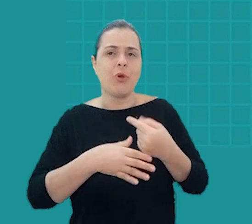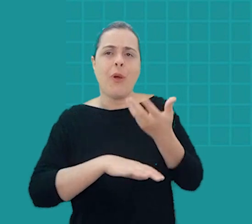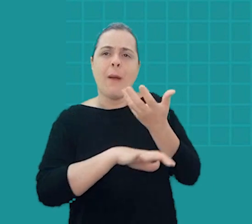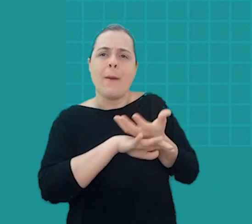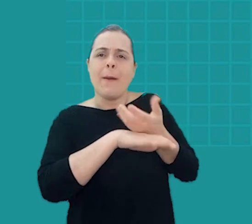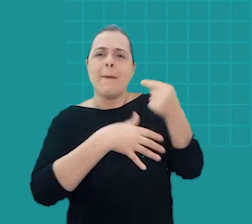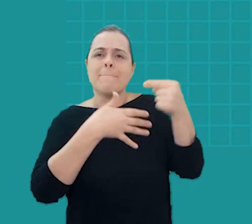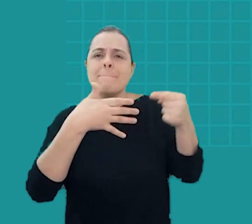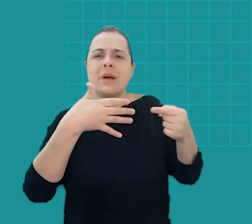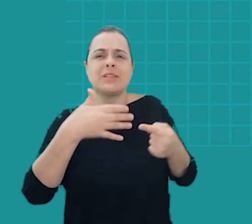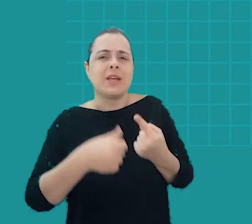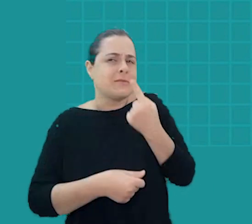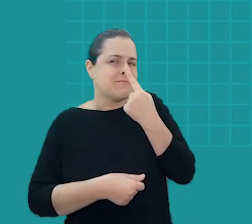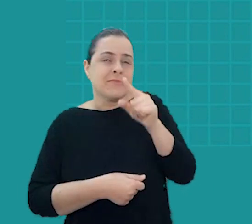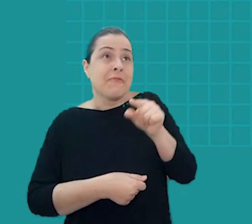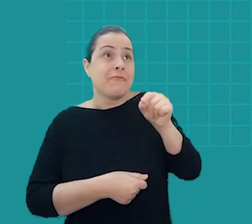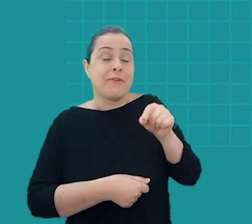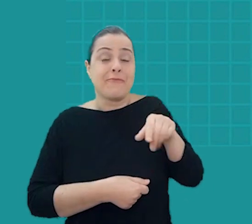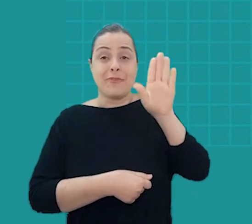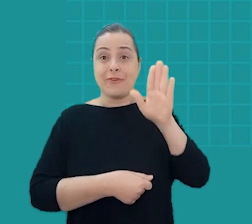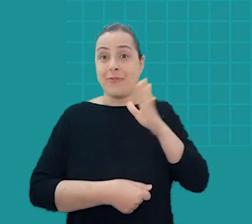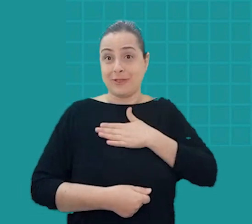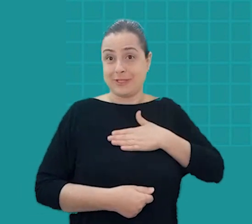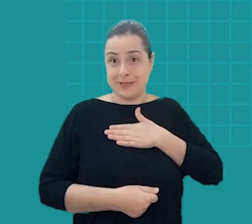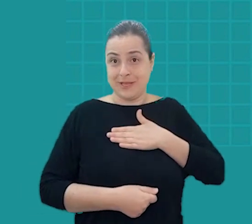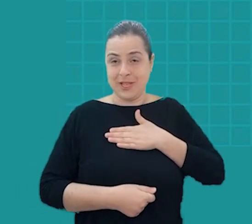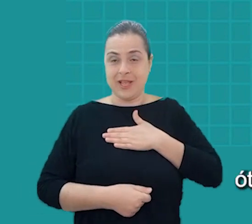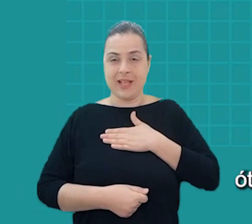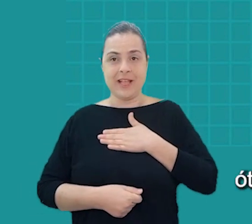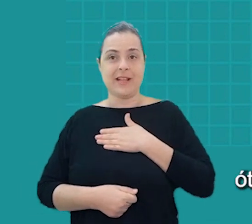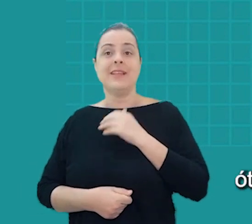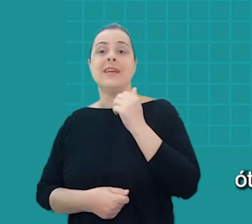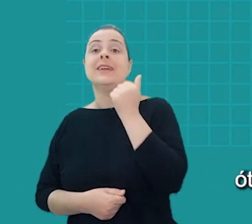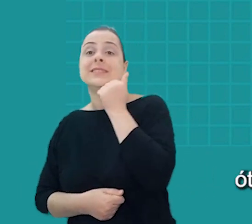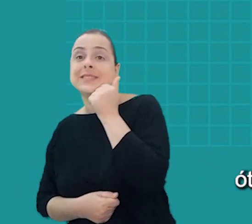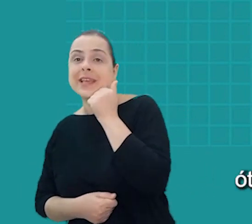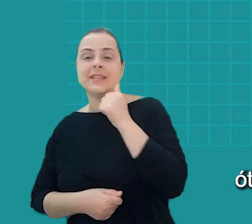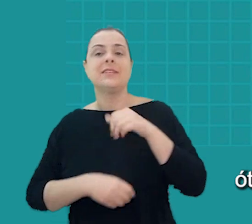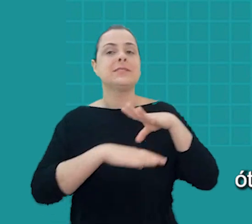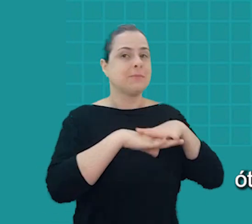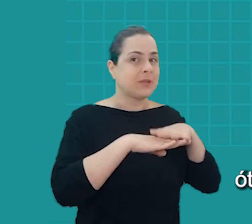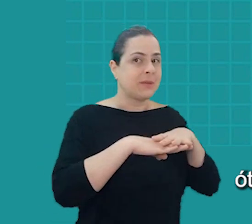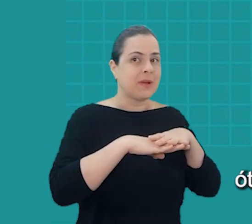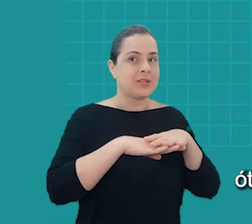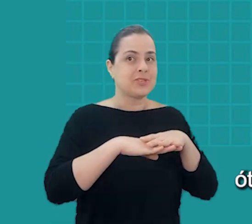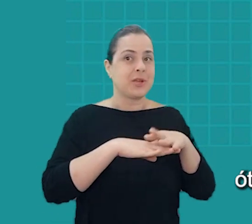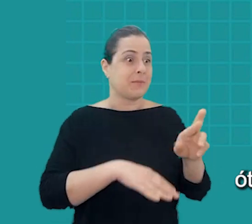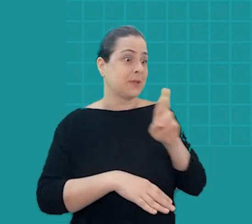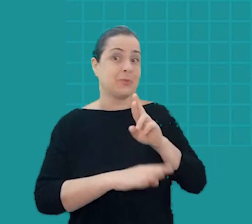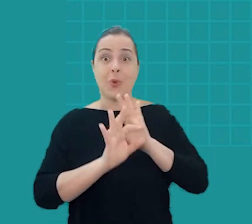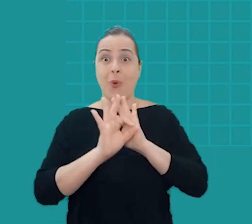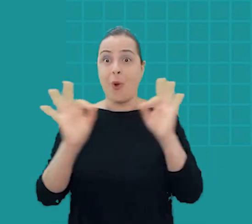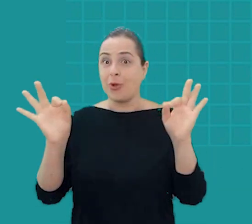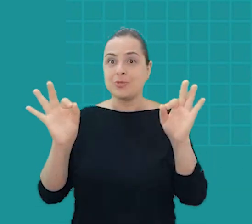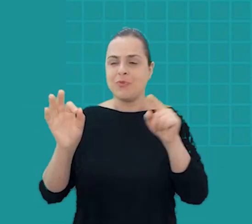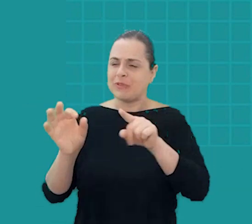favoritas? Eu falei, opa, ciências e matemática. Ele falou, ótimo, isso a gente vai te jogar aos